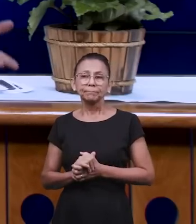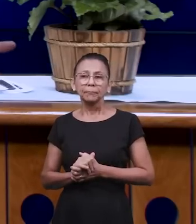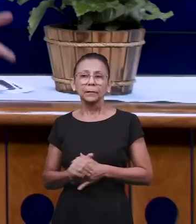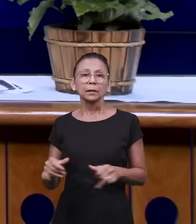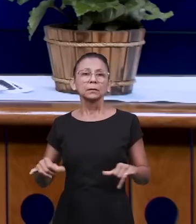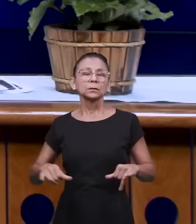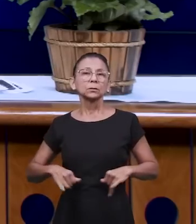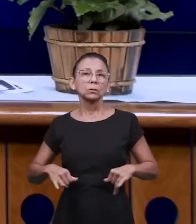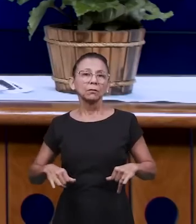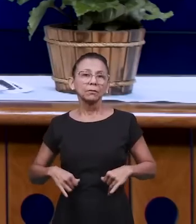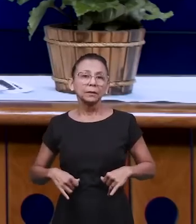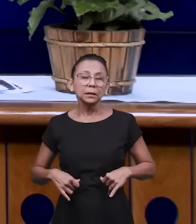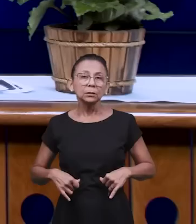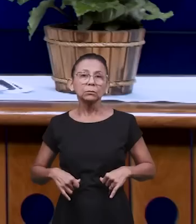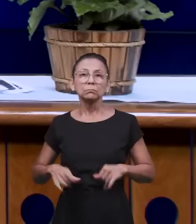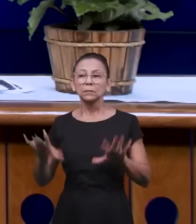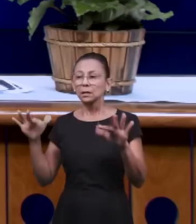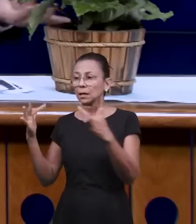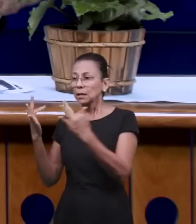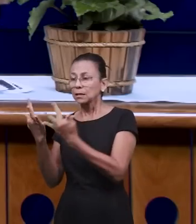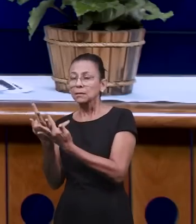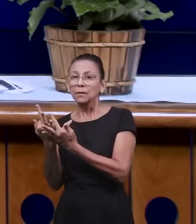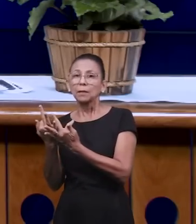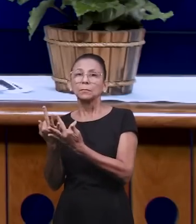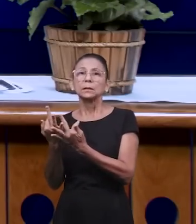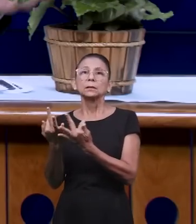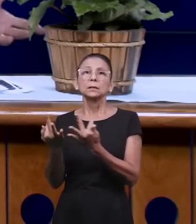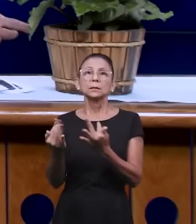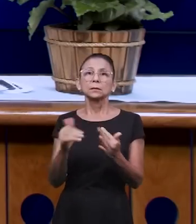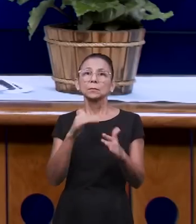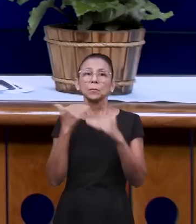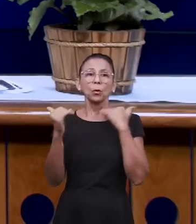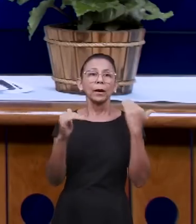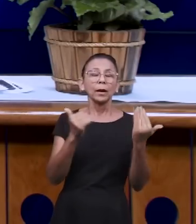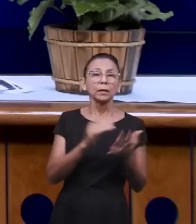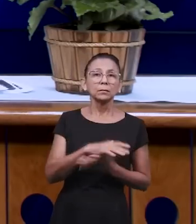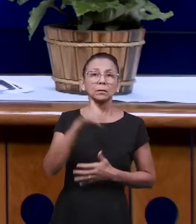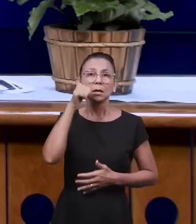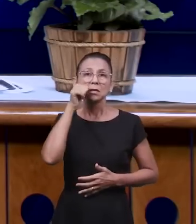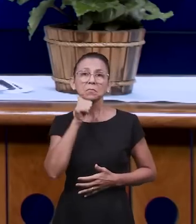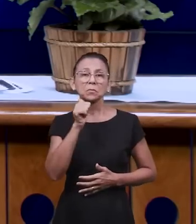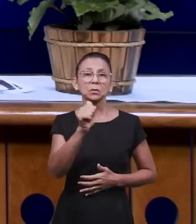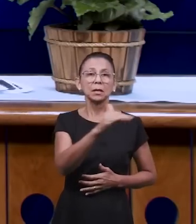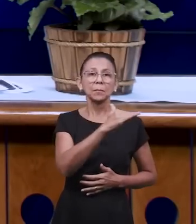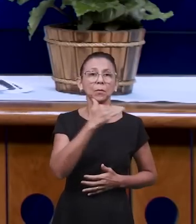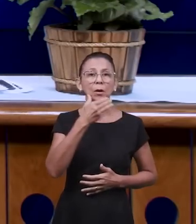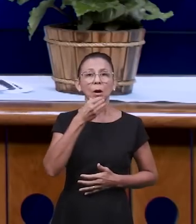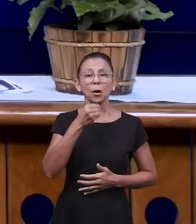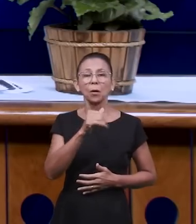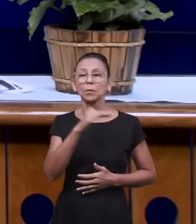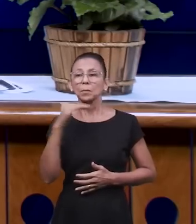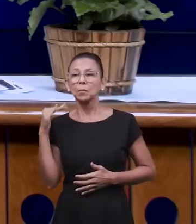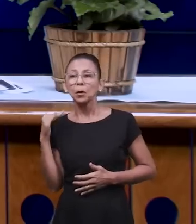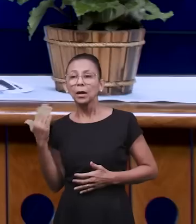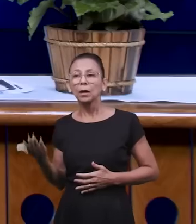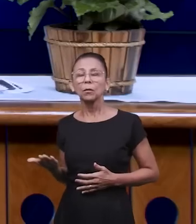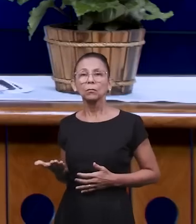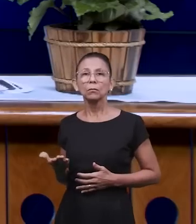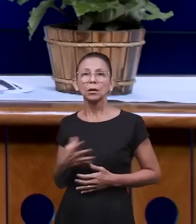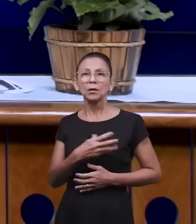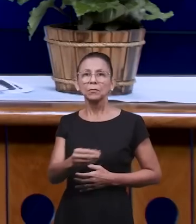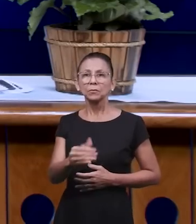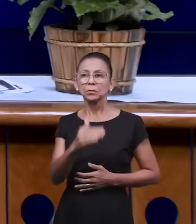e decretou que o povo de Israel, os ciganos e outros povos, era um povo de terceira categoria e que deveria ser eliminado para o